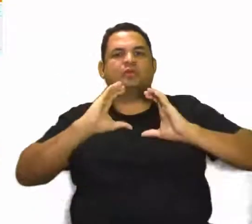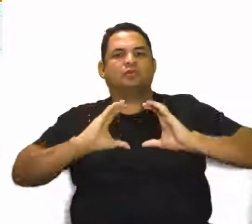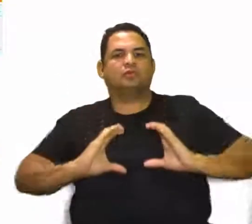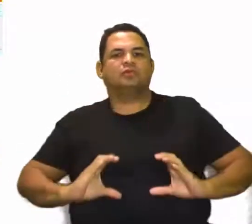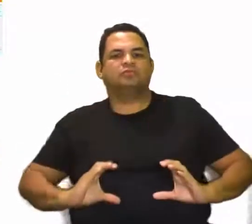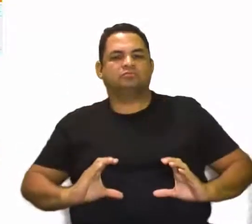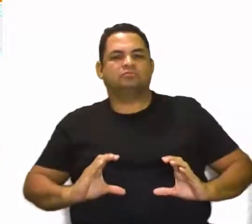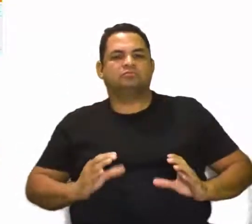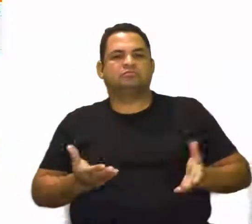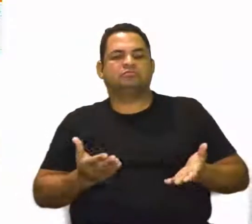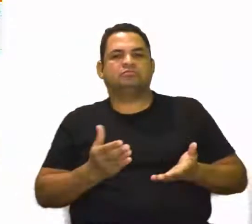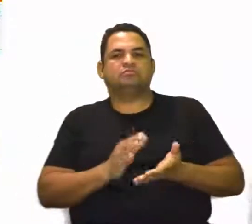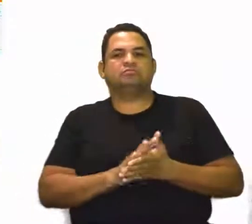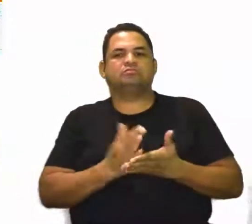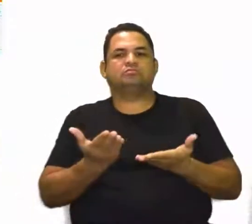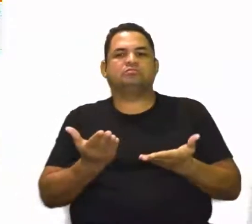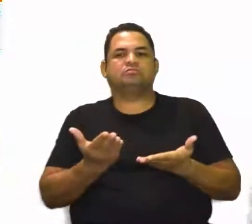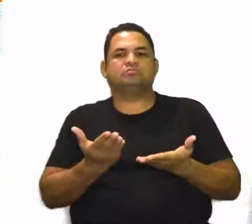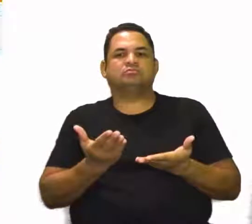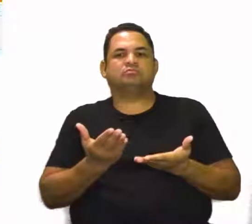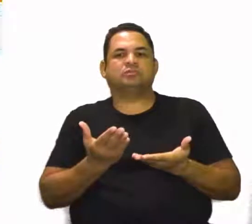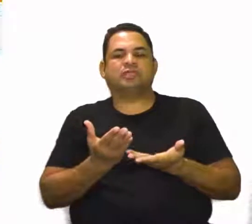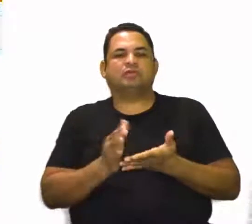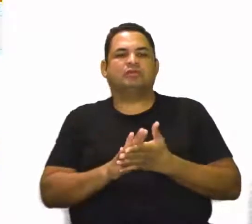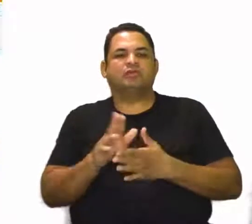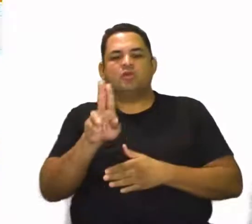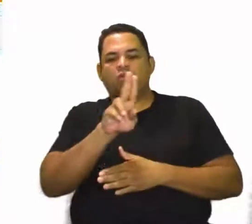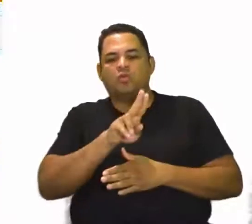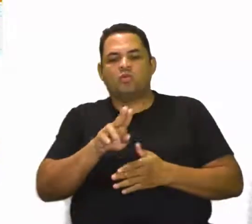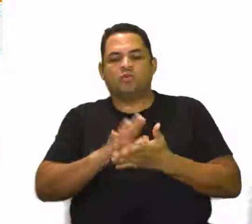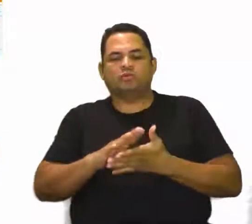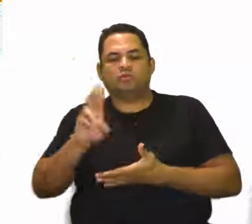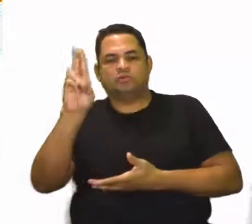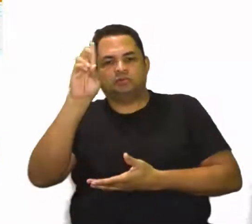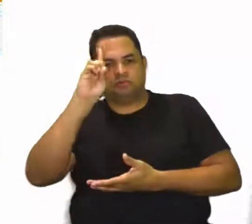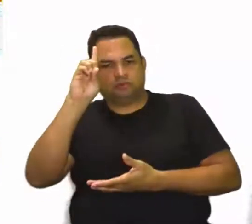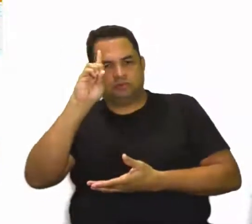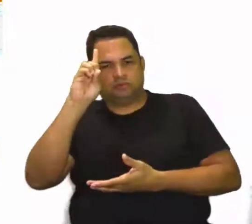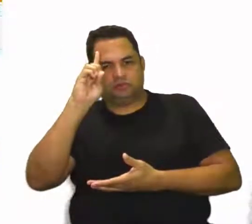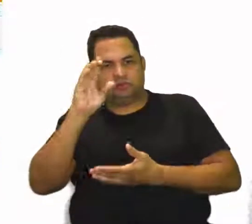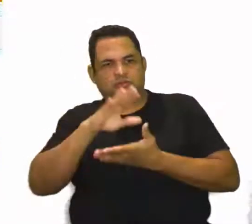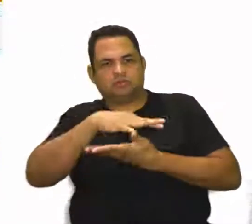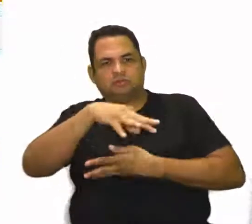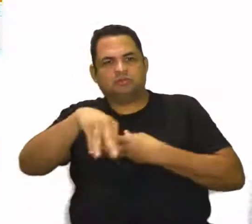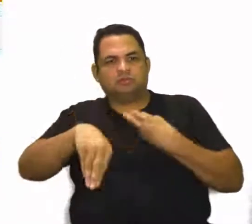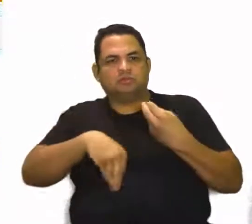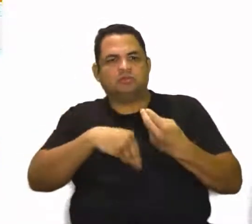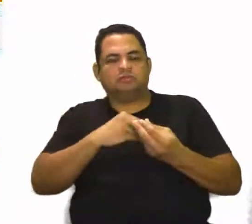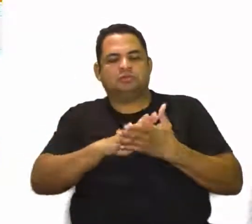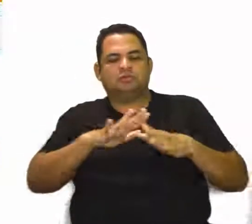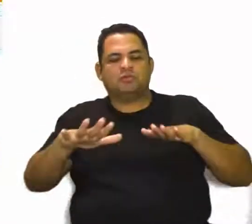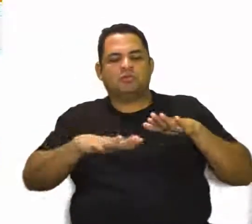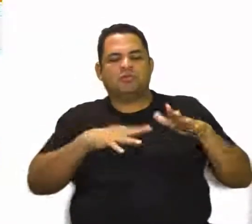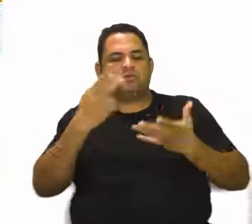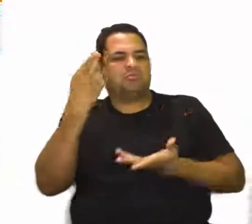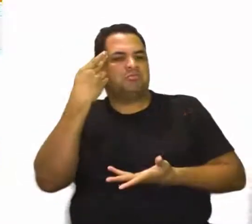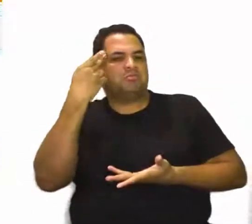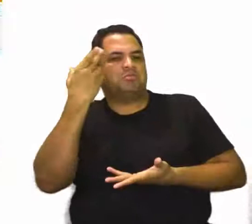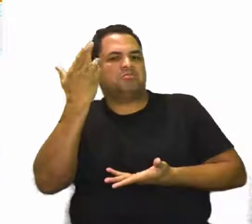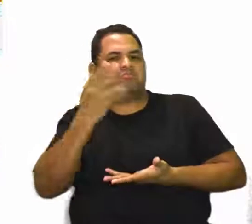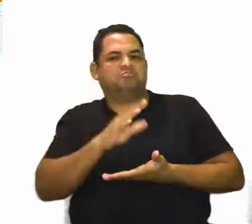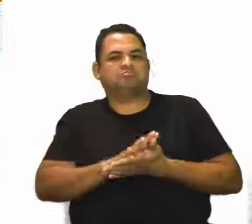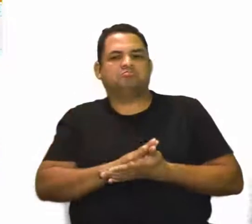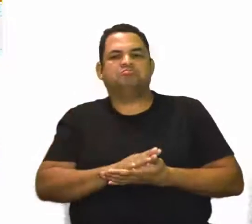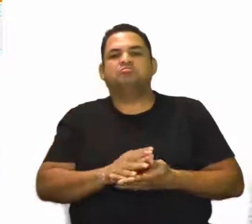comportamento. Então é algo que eu vou me utilizar ali no meu cotidiano, que vai envolver movimentos voluntários. Então